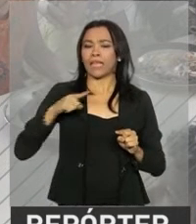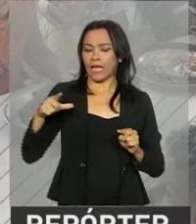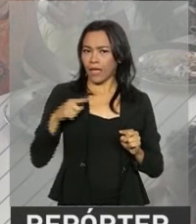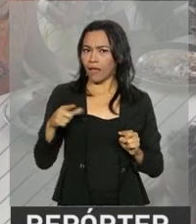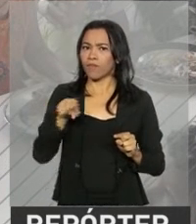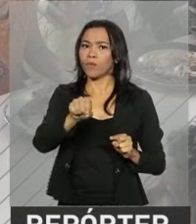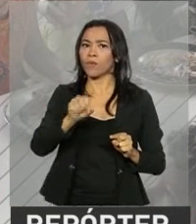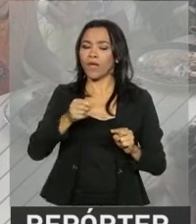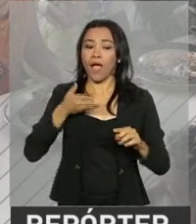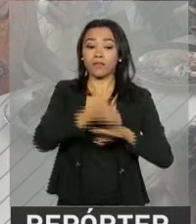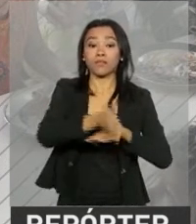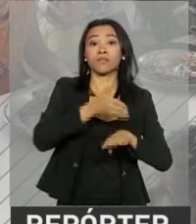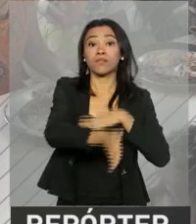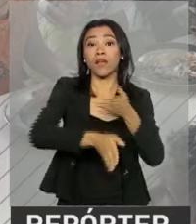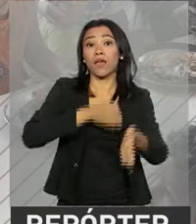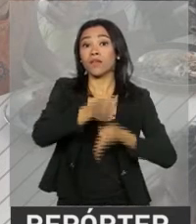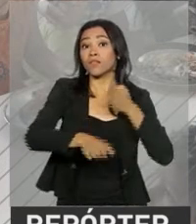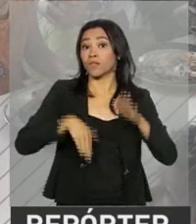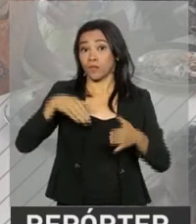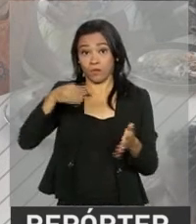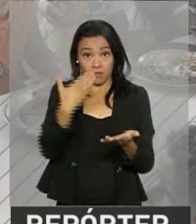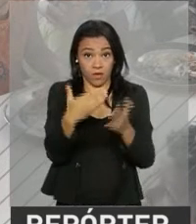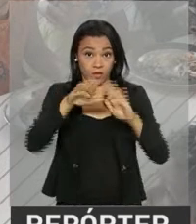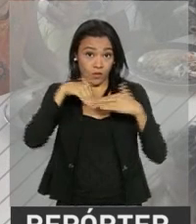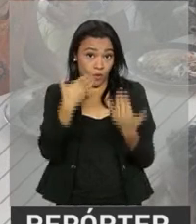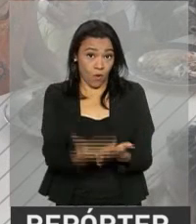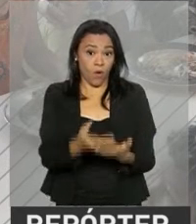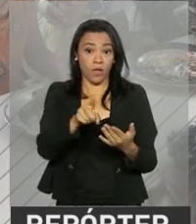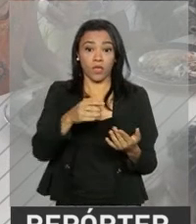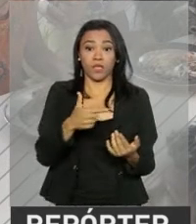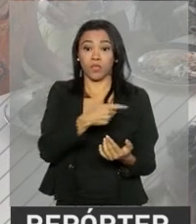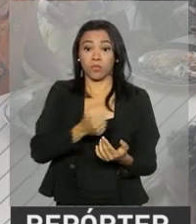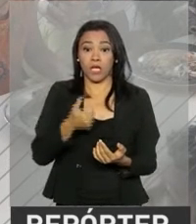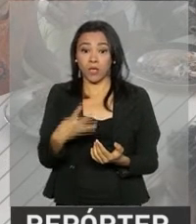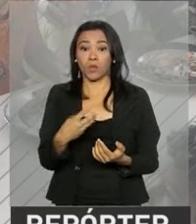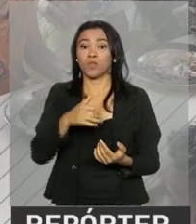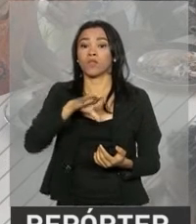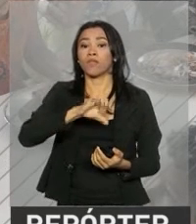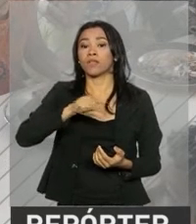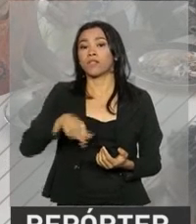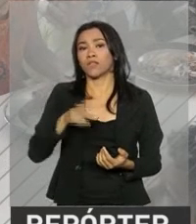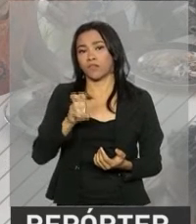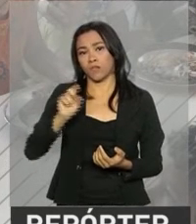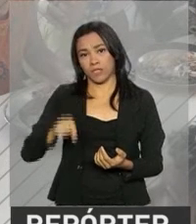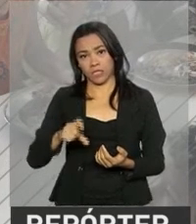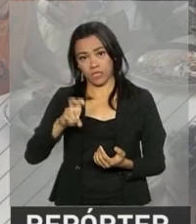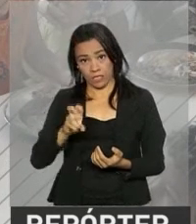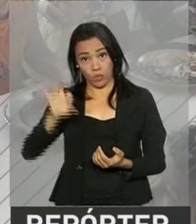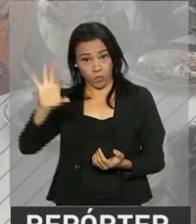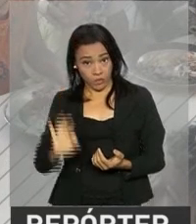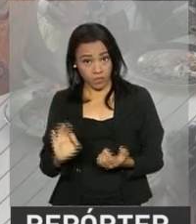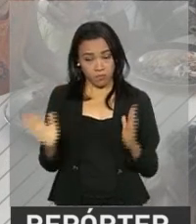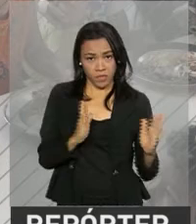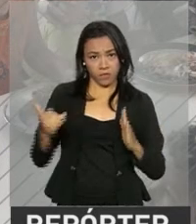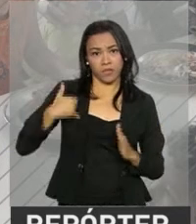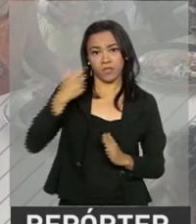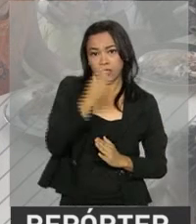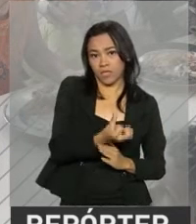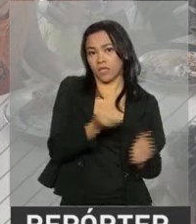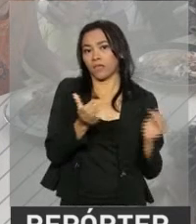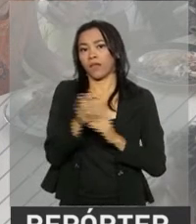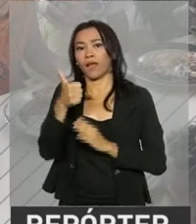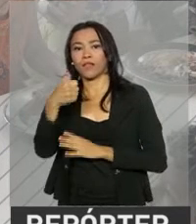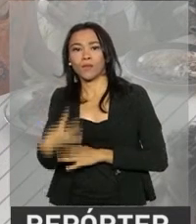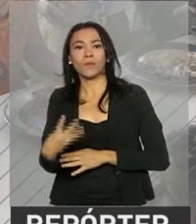houve evolução no acesso à educação quem 2014 apresentam 97,5 por cento das Crianças entre 6 e 14